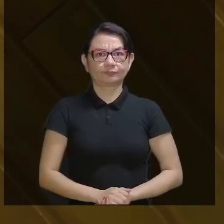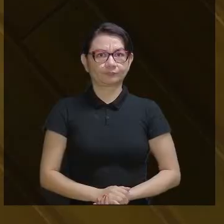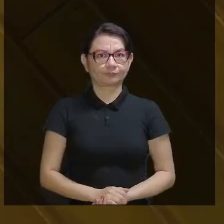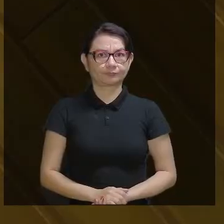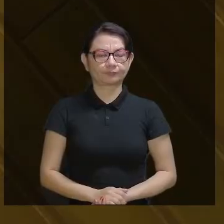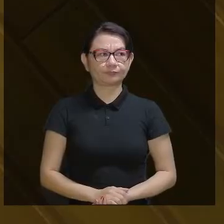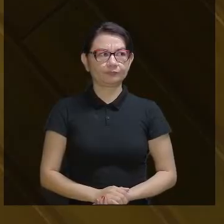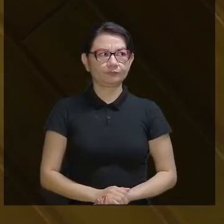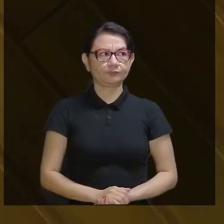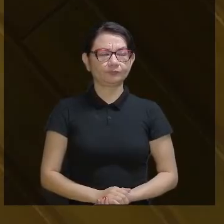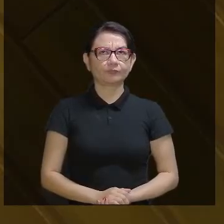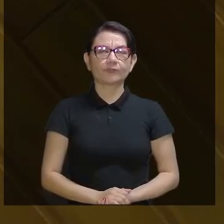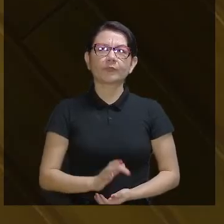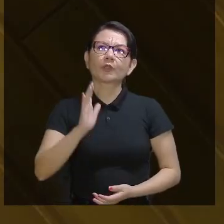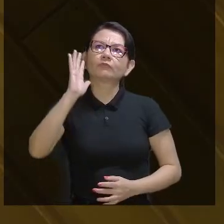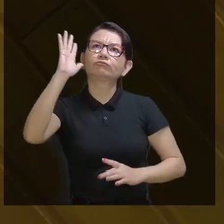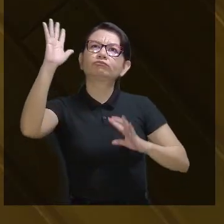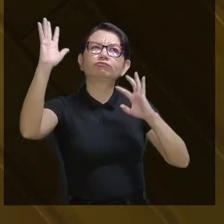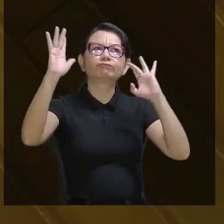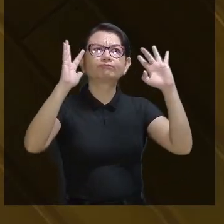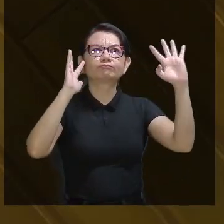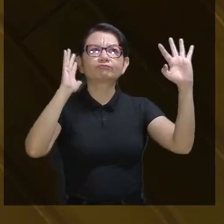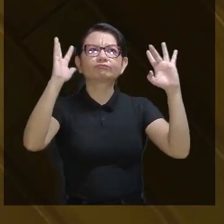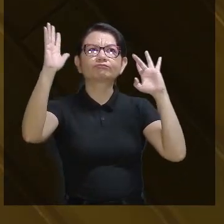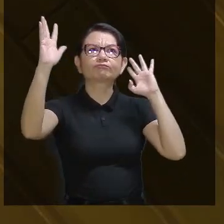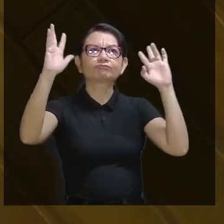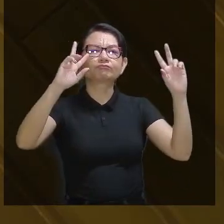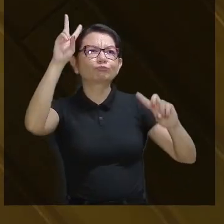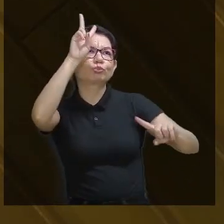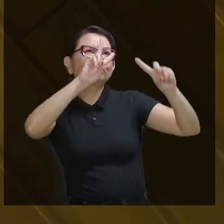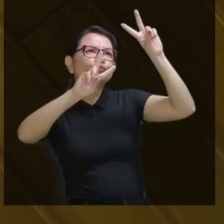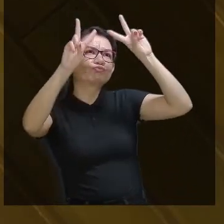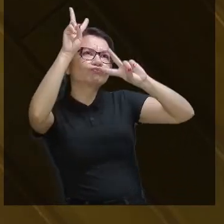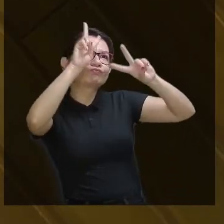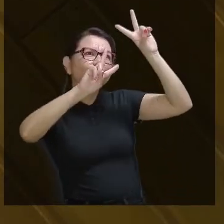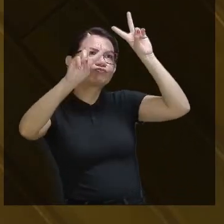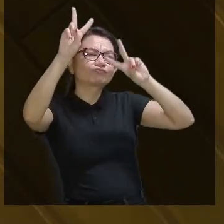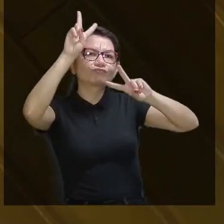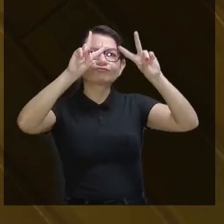passei um filme na minha cabeça. Eu assisti um filme